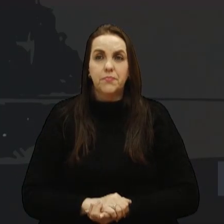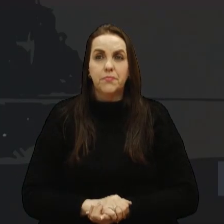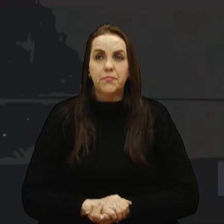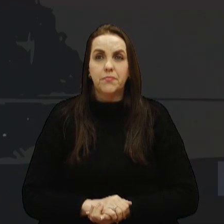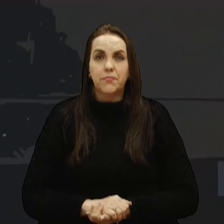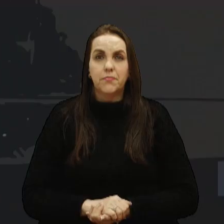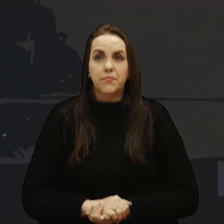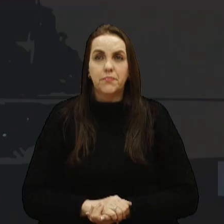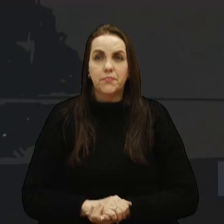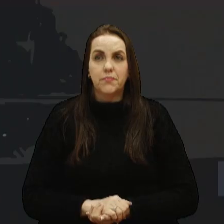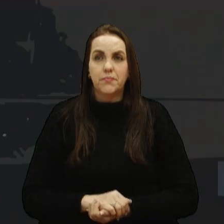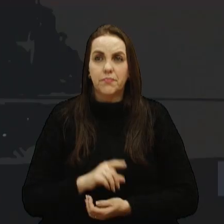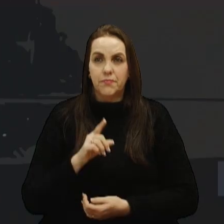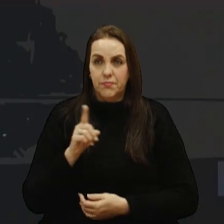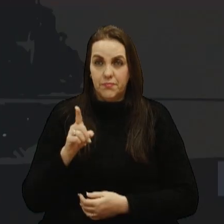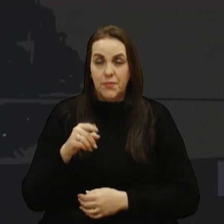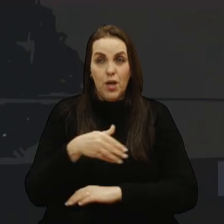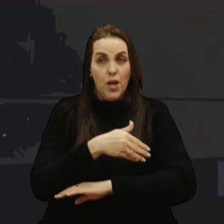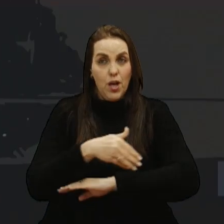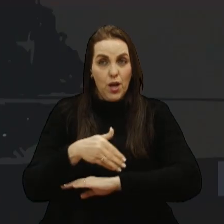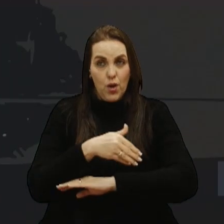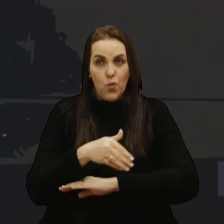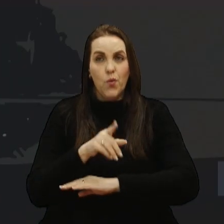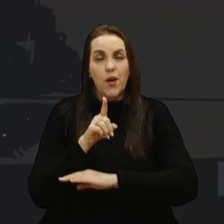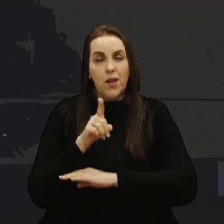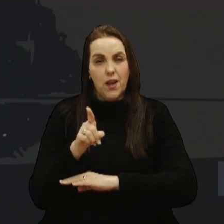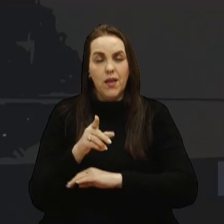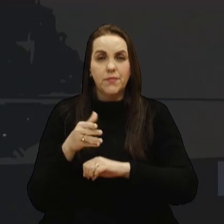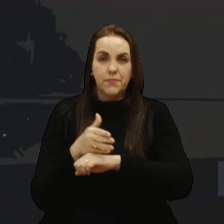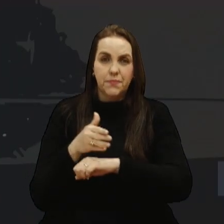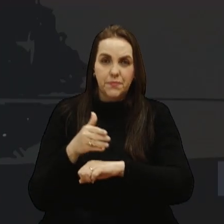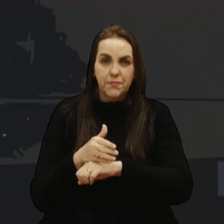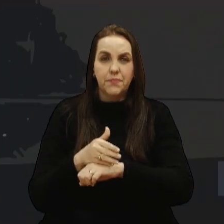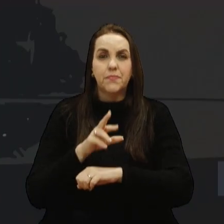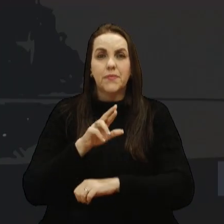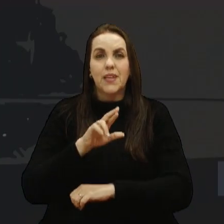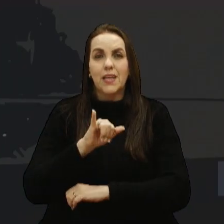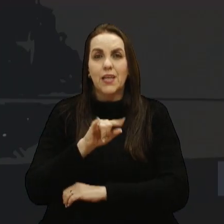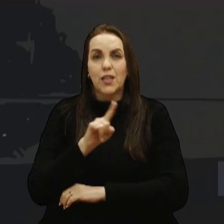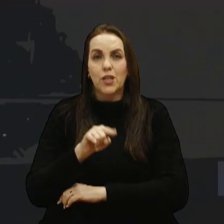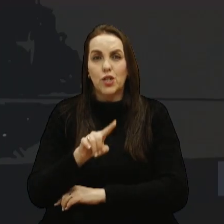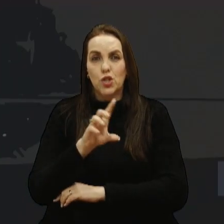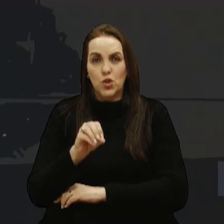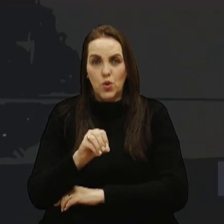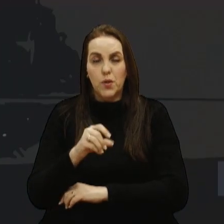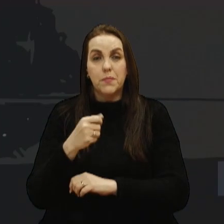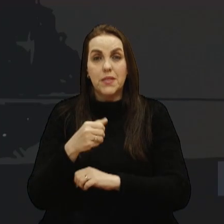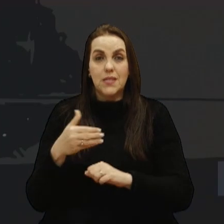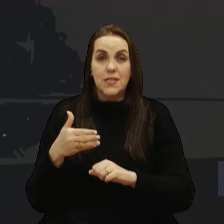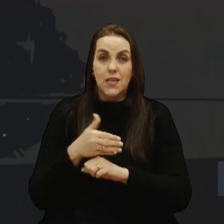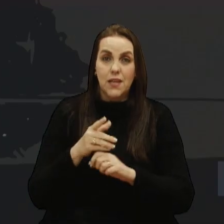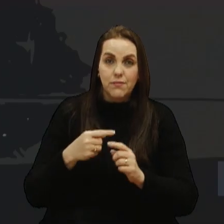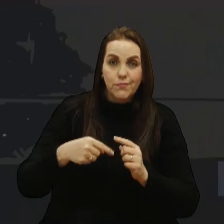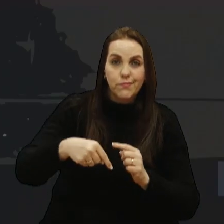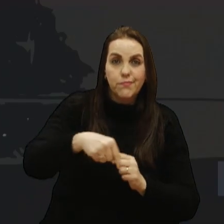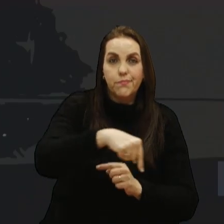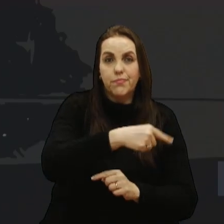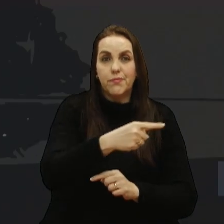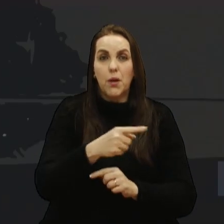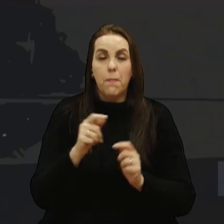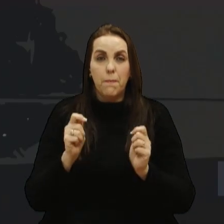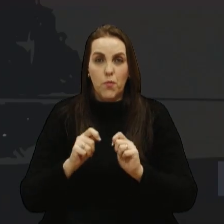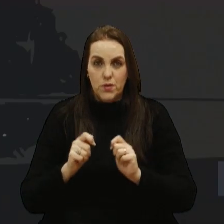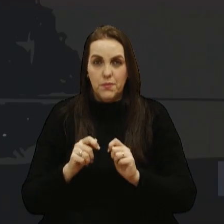Carlos de Bastiani, do Paraíso Cristal, um desvio para o Desenho Risso. O Desenho Risso precisa ter um acesso para a cidade, pode vir por